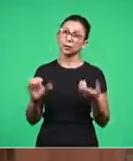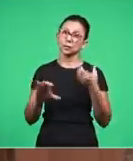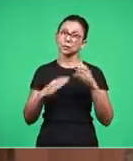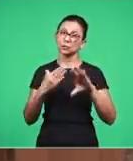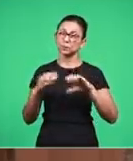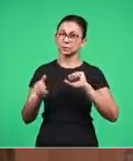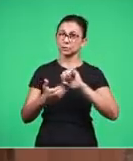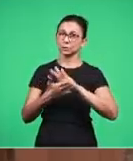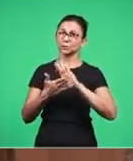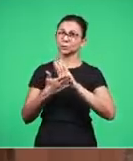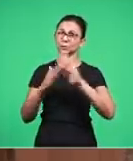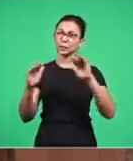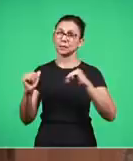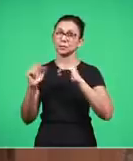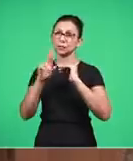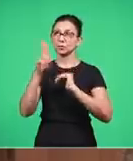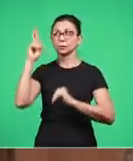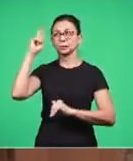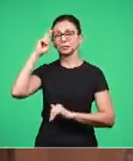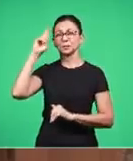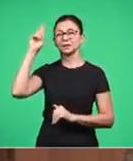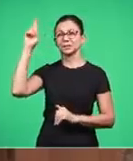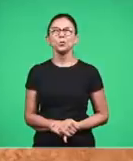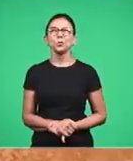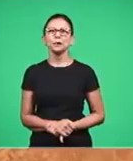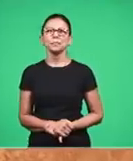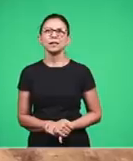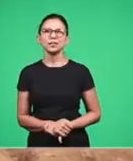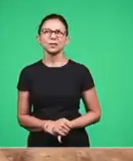glorificando ao Senhor. Vamos cantar um louvor.